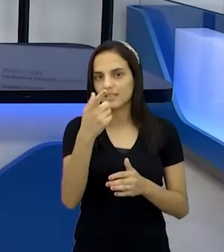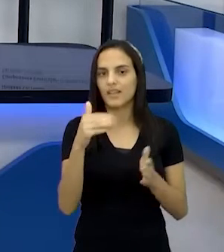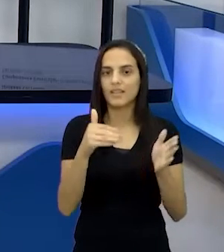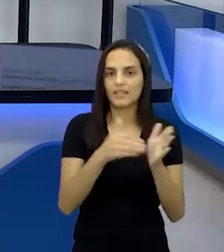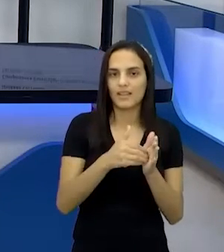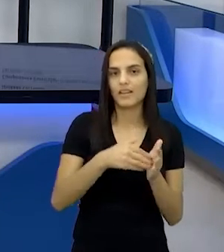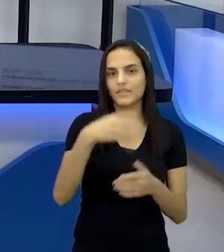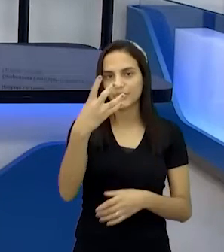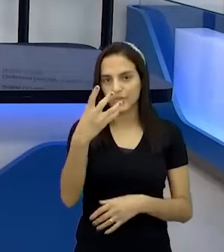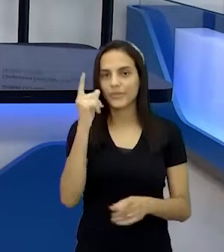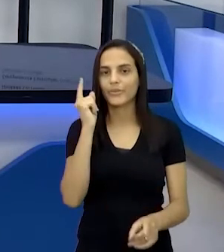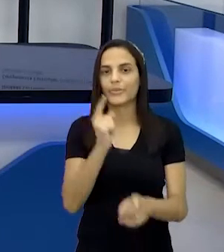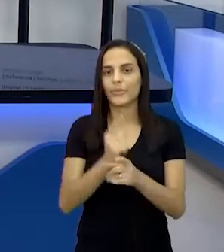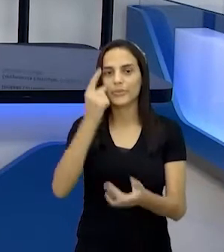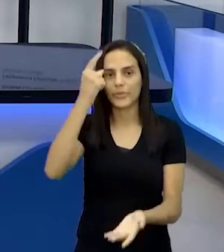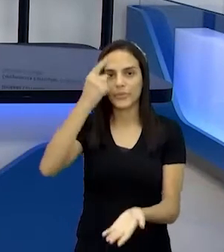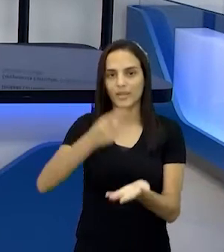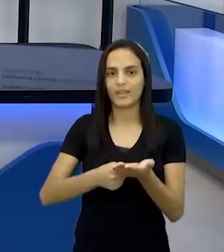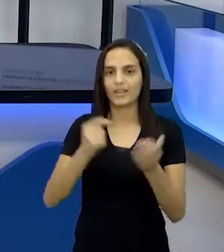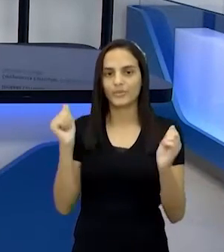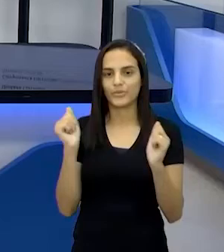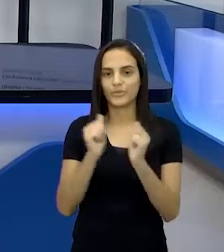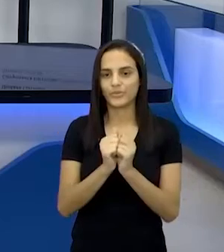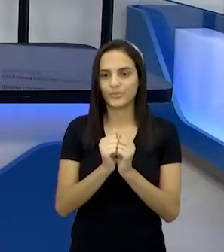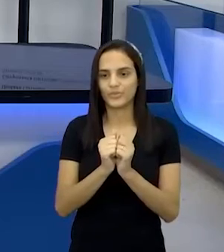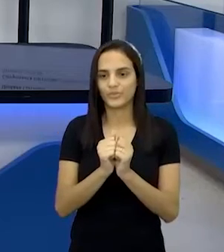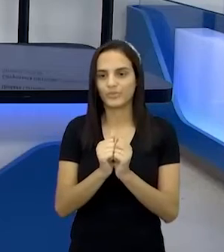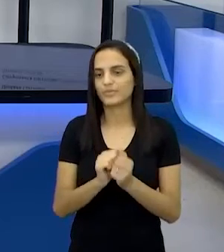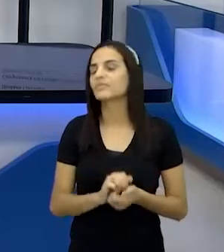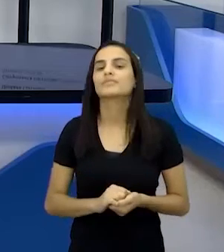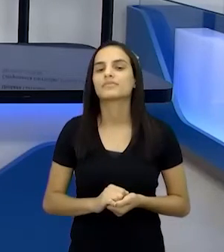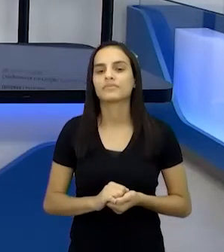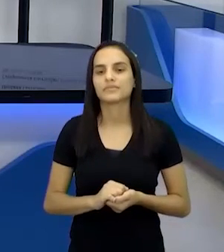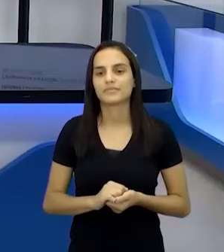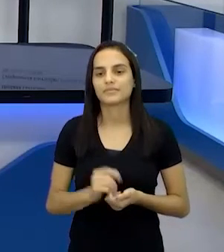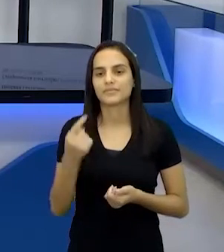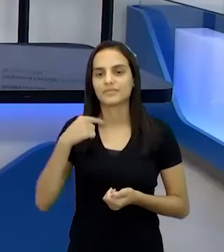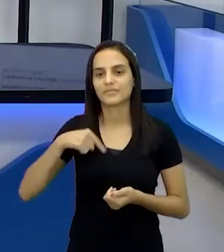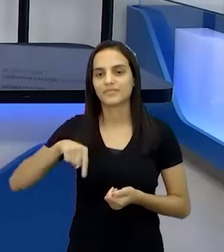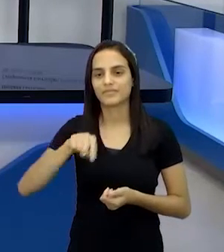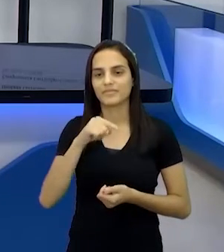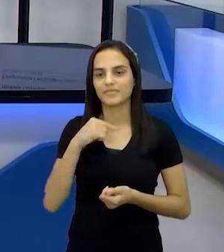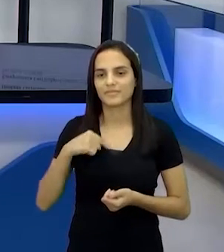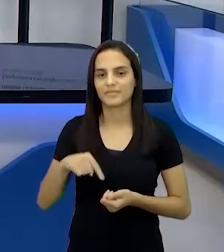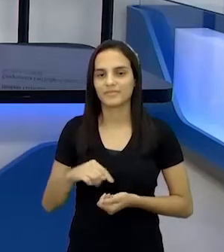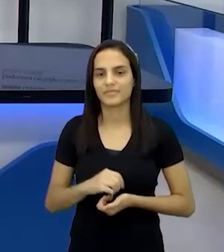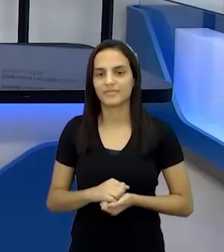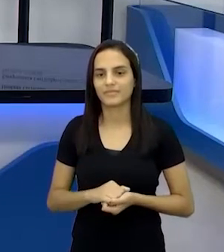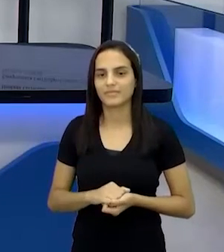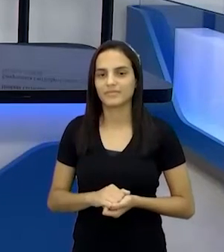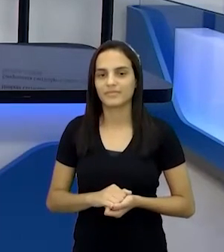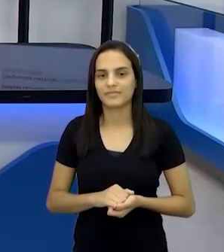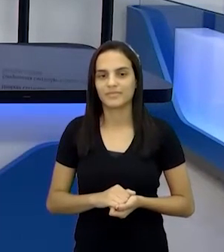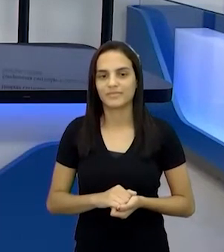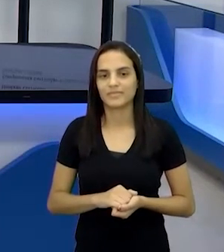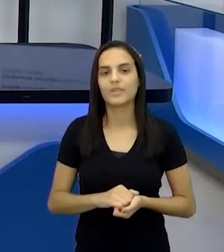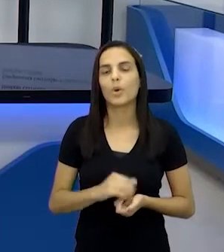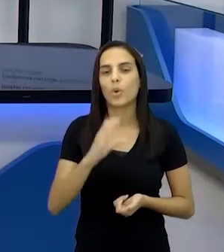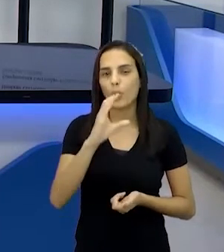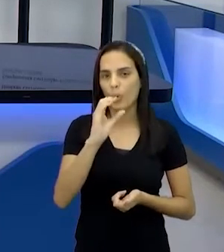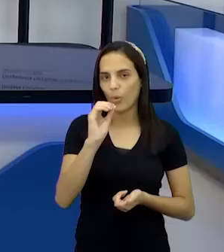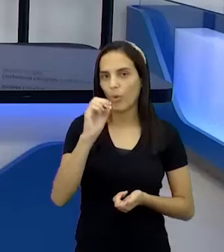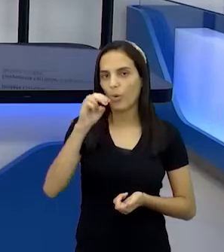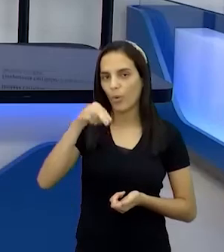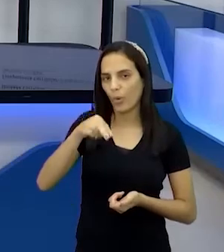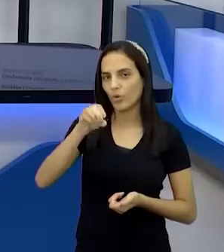marcado conosco. Com nós. Estaremos com aqui, nós, ó. Com nós. Com Conosco, nós. na verdade. Com nós. Já vão querer me cancelar. Conosco. Ah, é